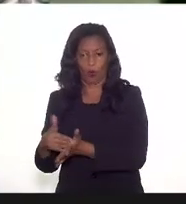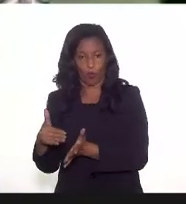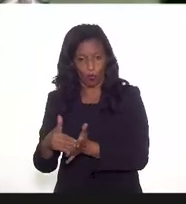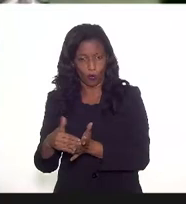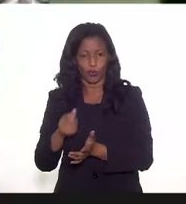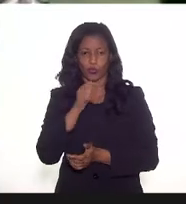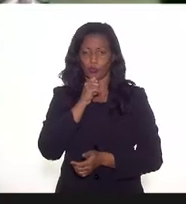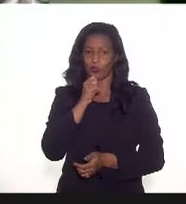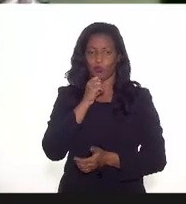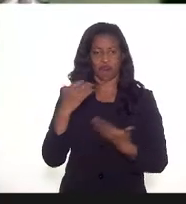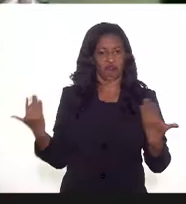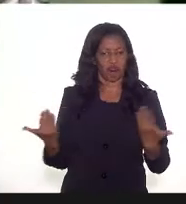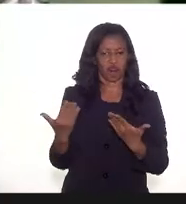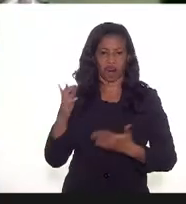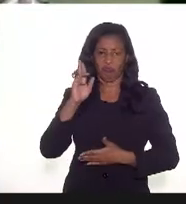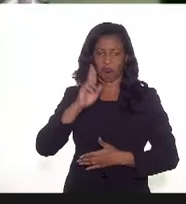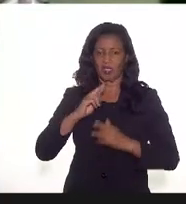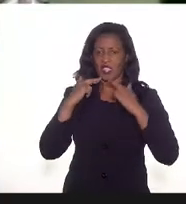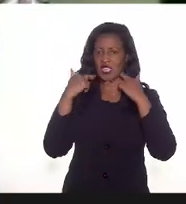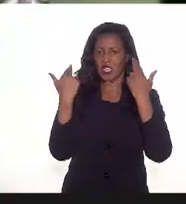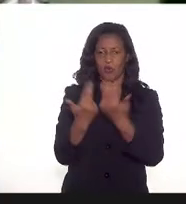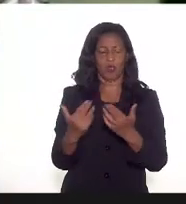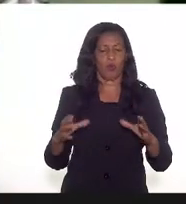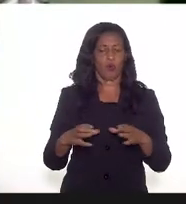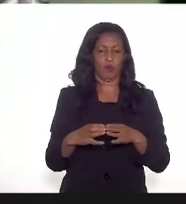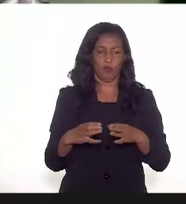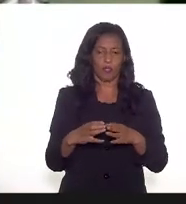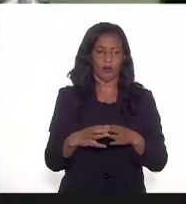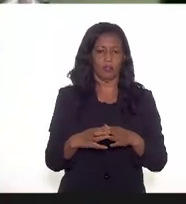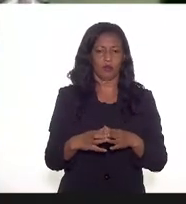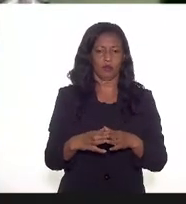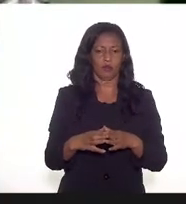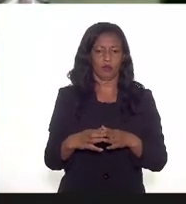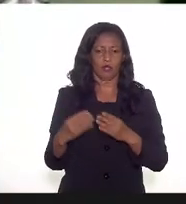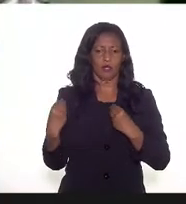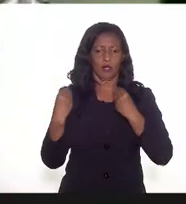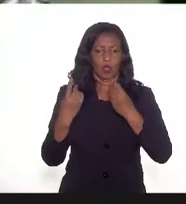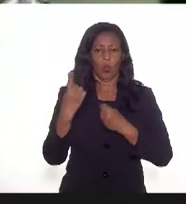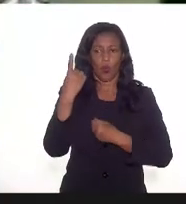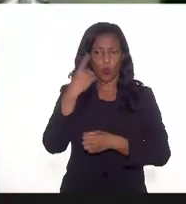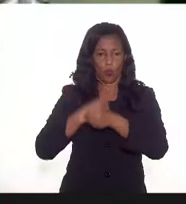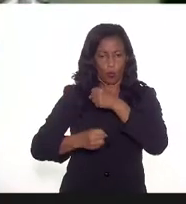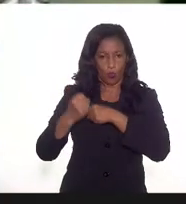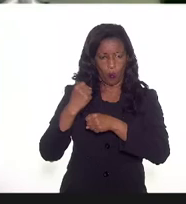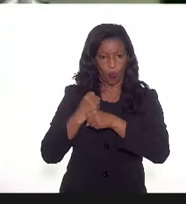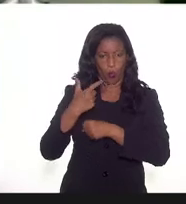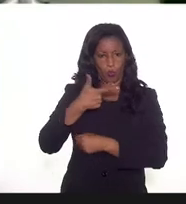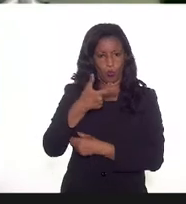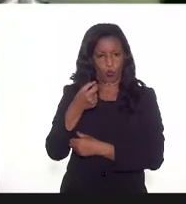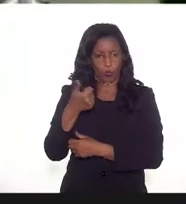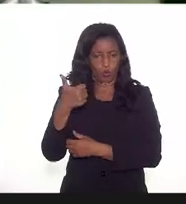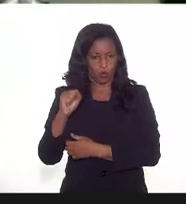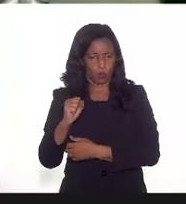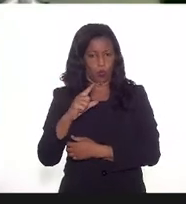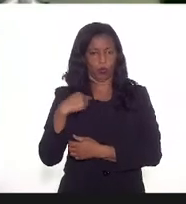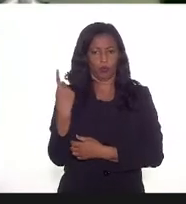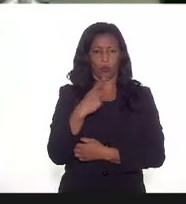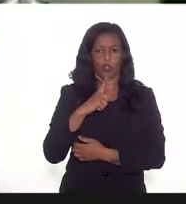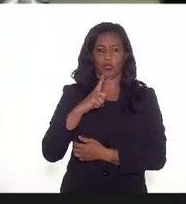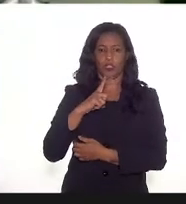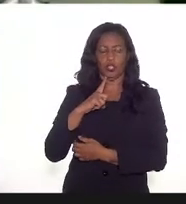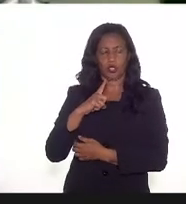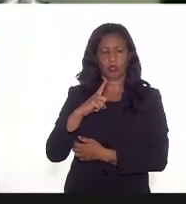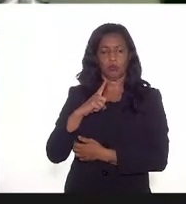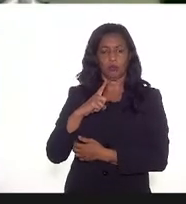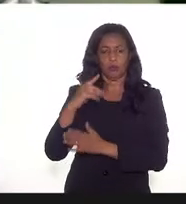ainda deliberações nem reuniões da comissão. Trazendo um ano antes, que seria 2018, nós tínhamos uma vedação